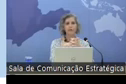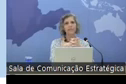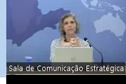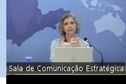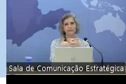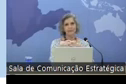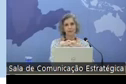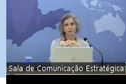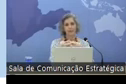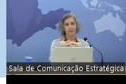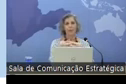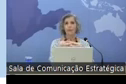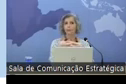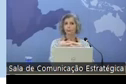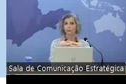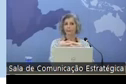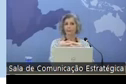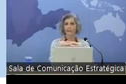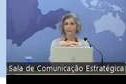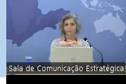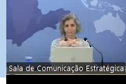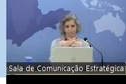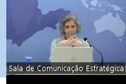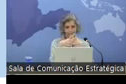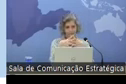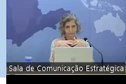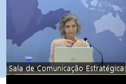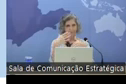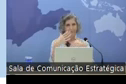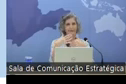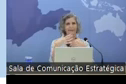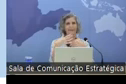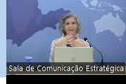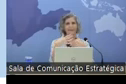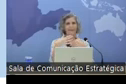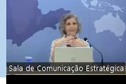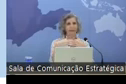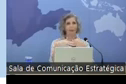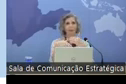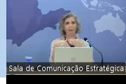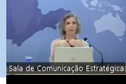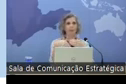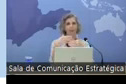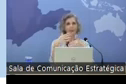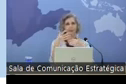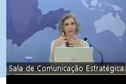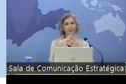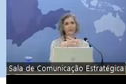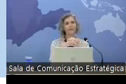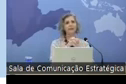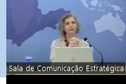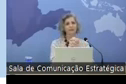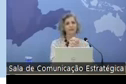tanto de eliminação Quanto dá o Haddad selo ouro